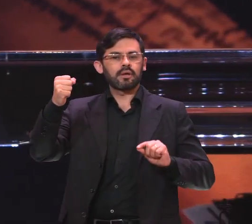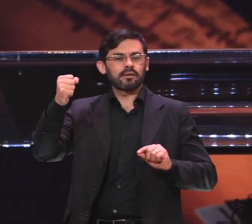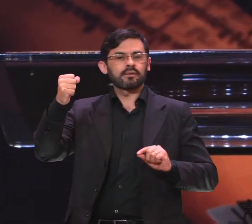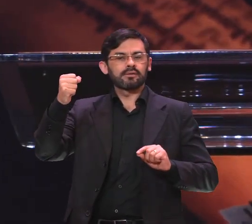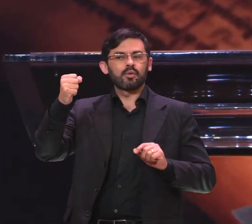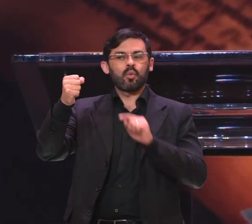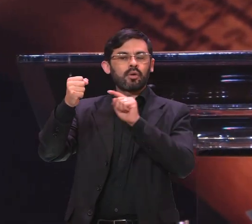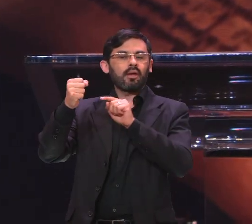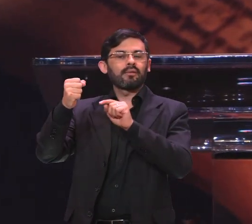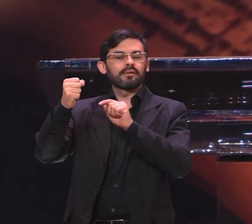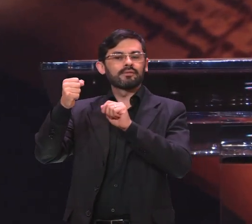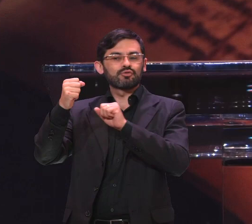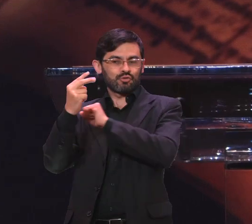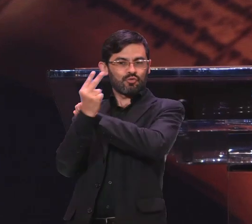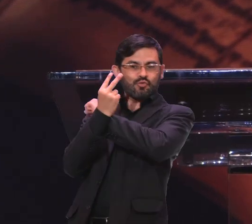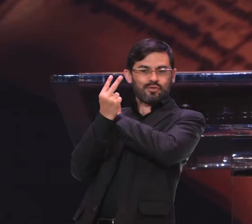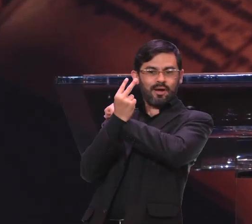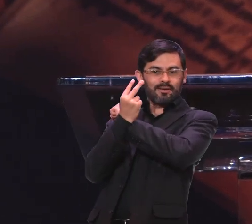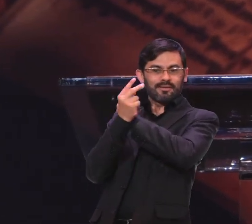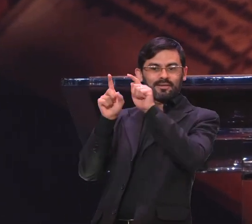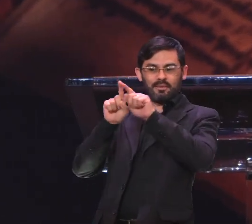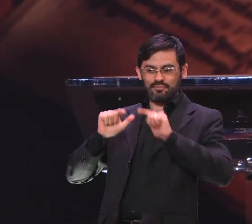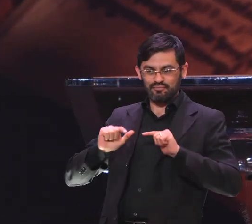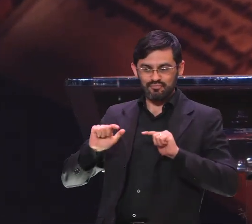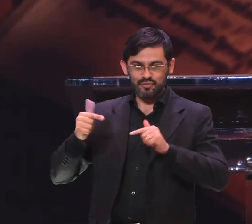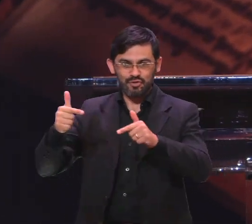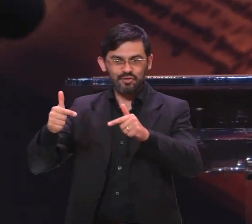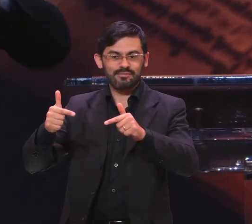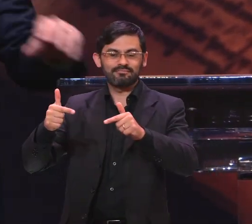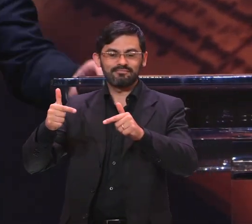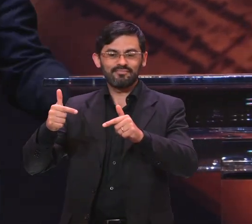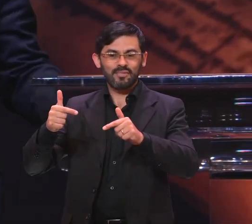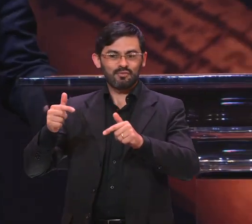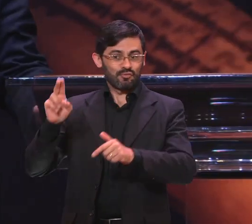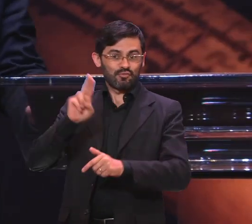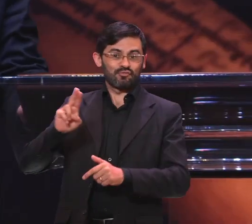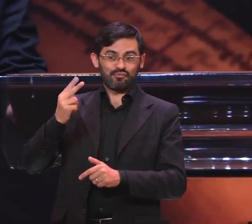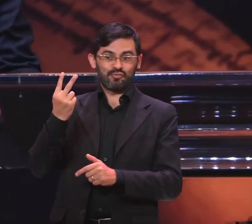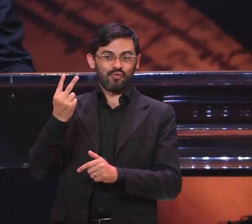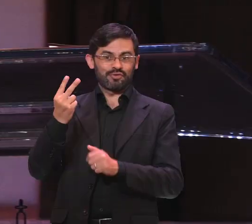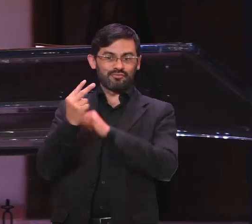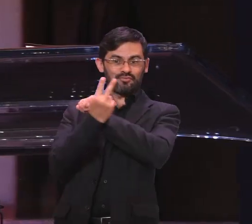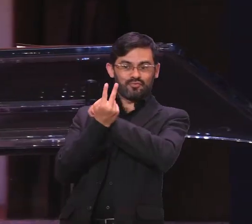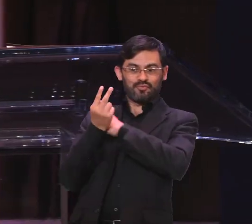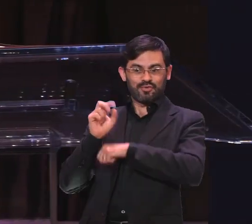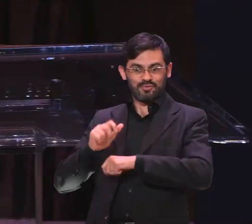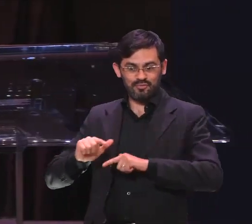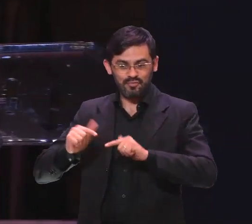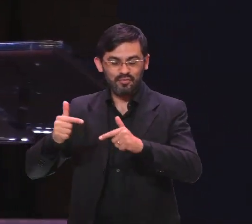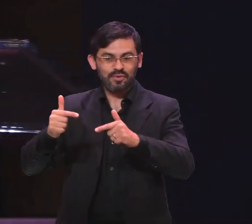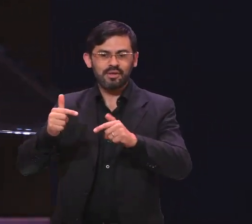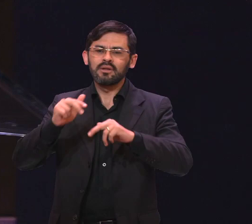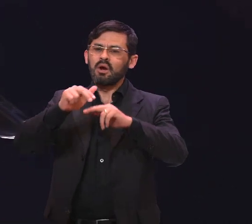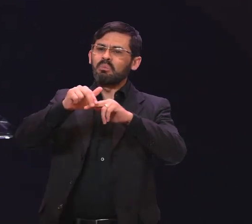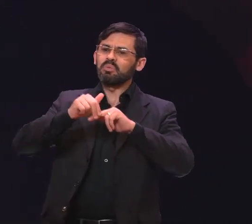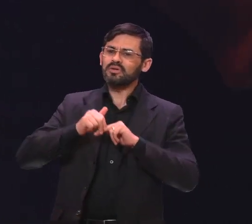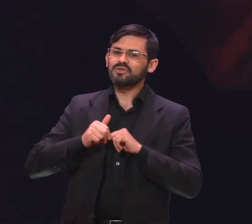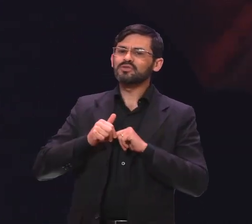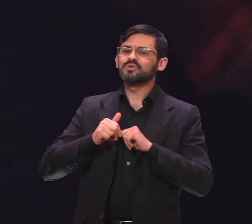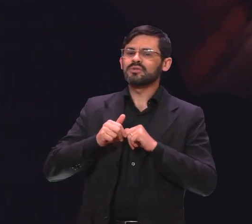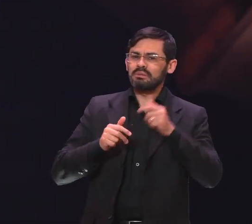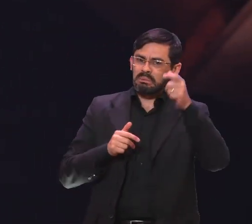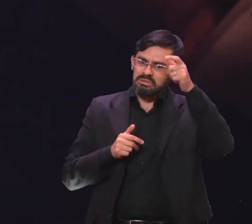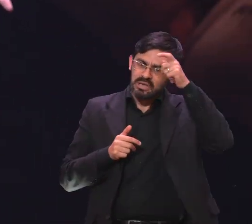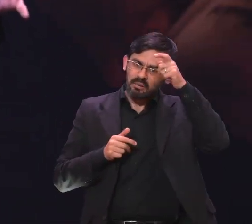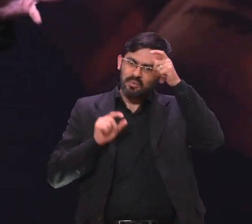de defesa e de ataque. Eu creio que é por isso que o inimigo quer